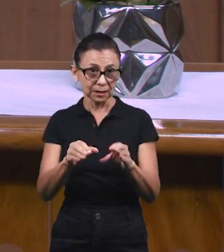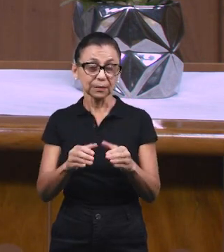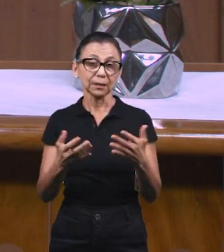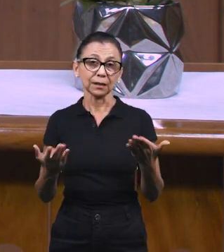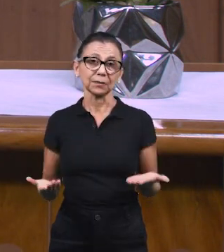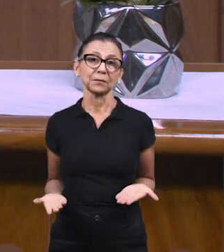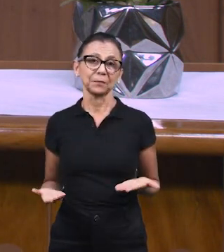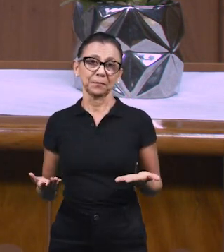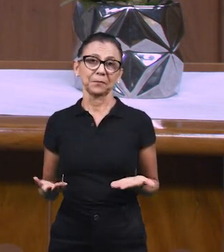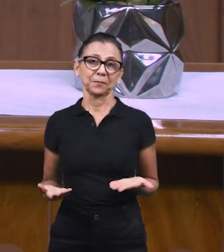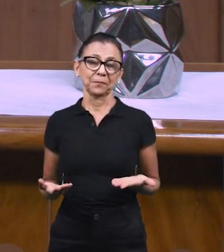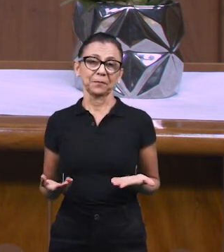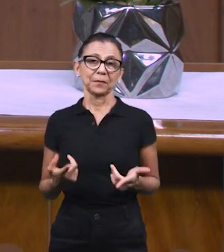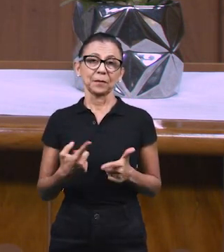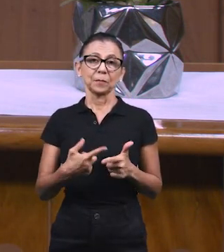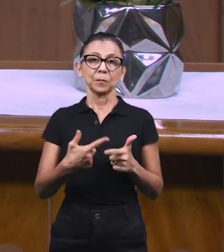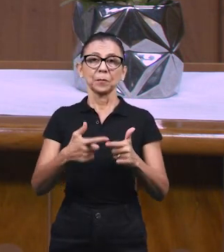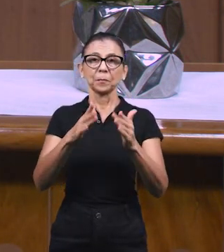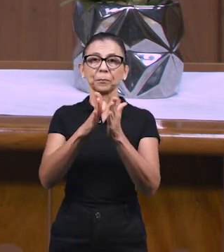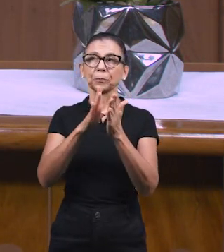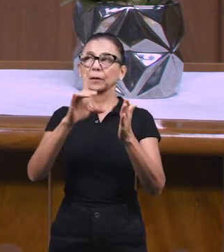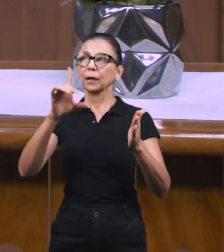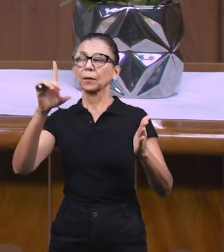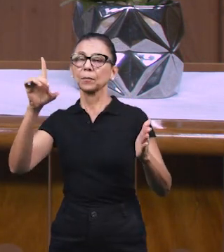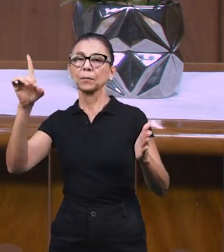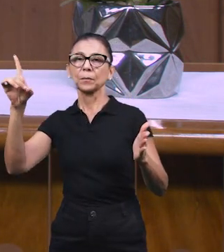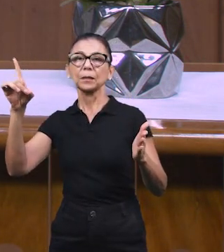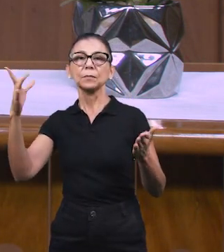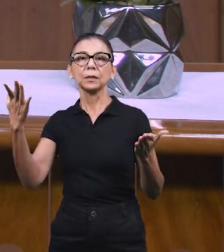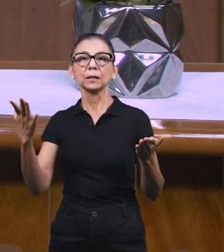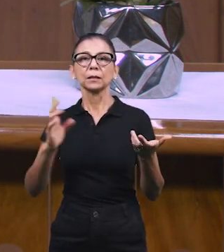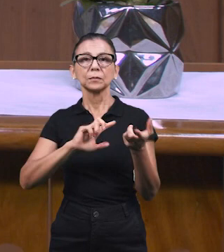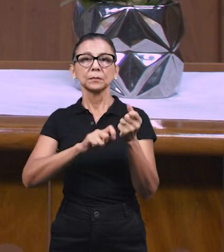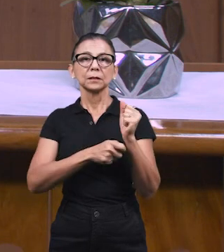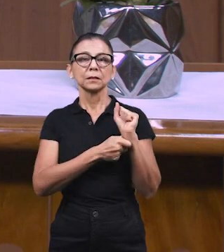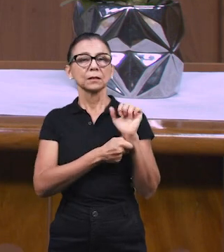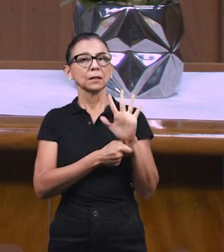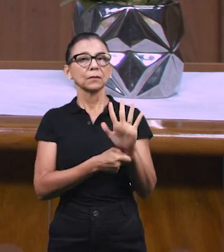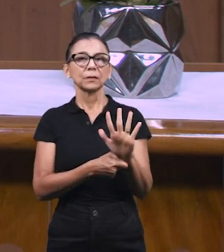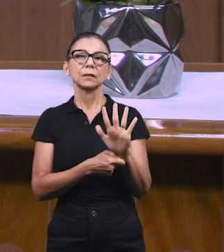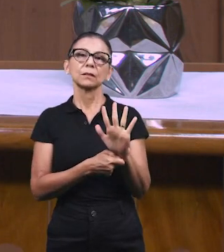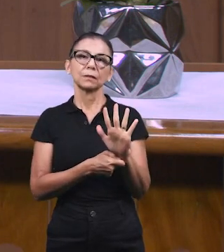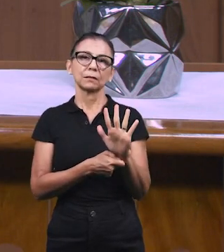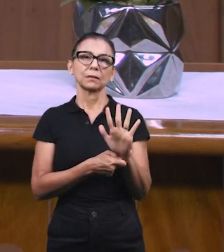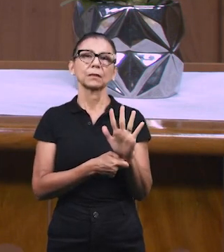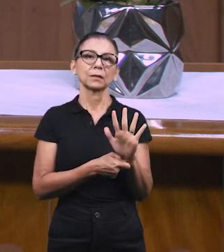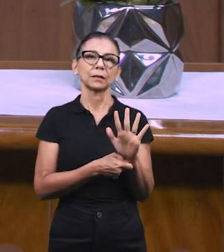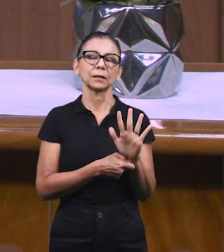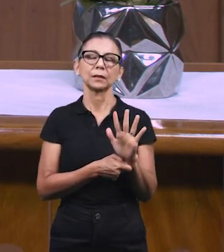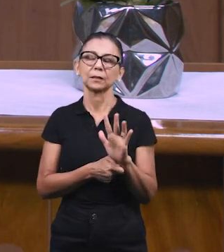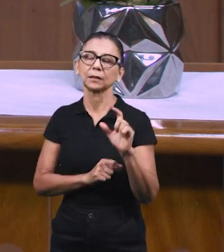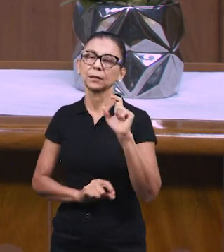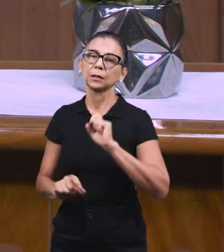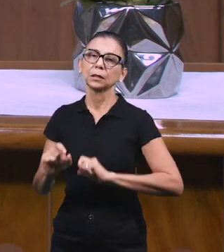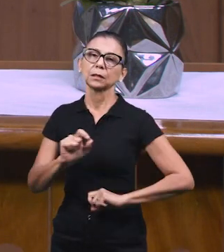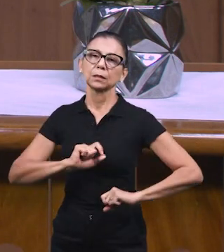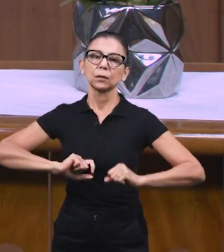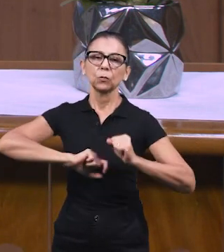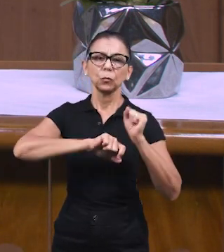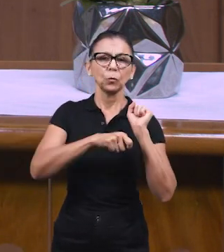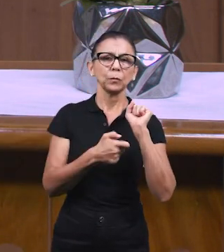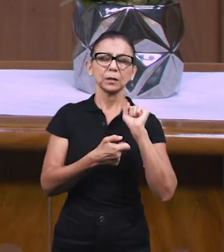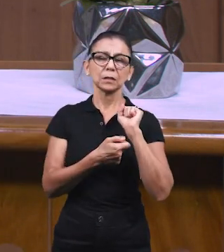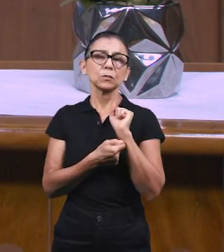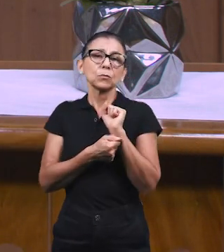Porque a palavra de Deus, a Bíblia, ela quer revelar um mistério. E o mistério que ela quer revelar